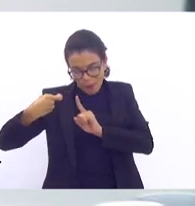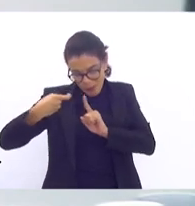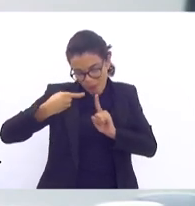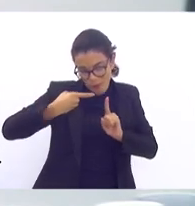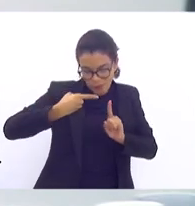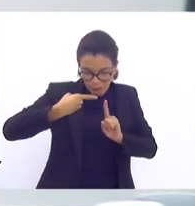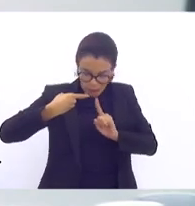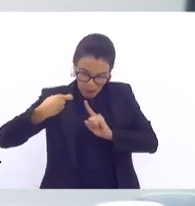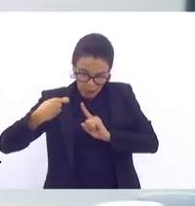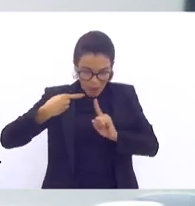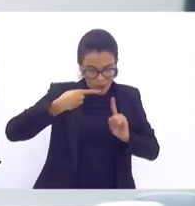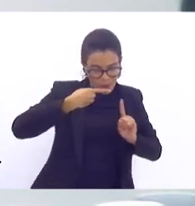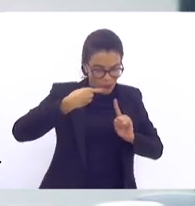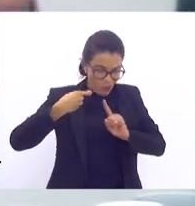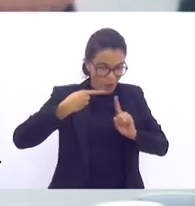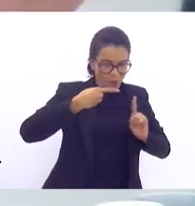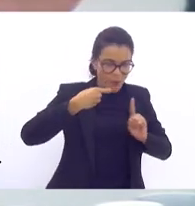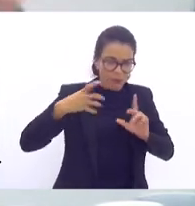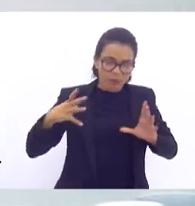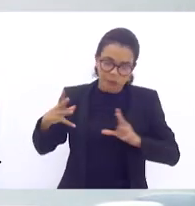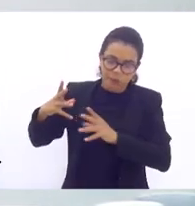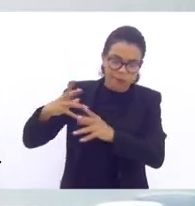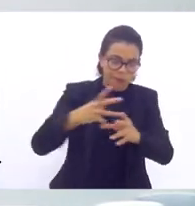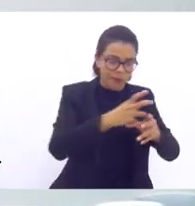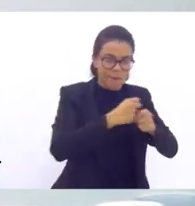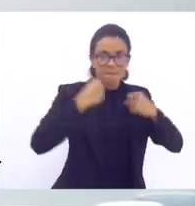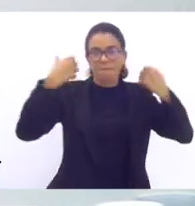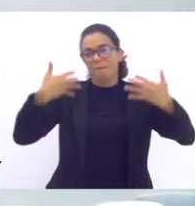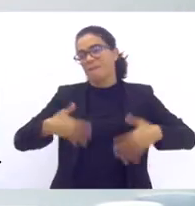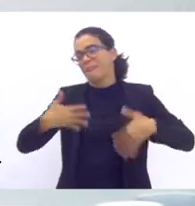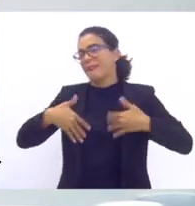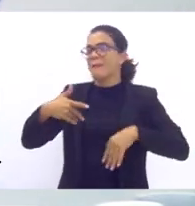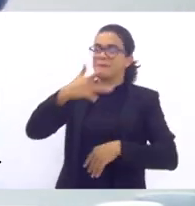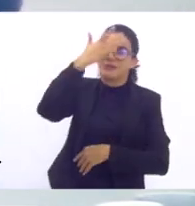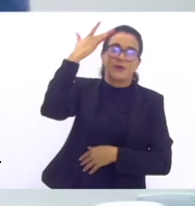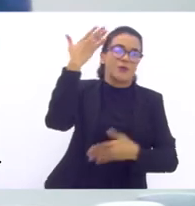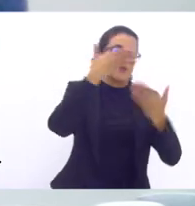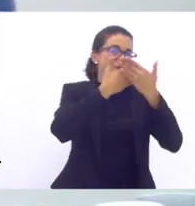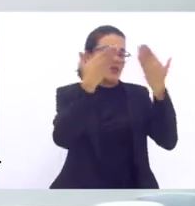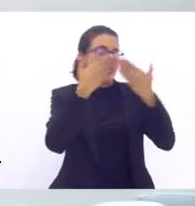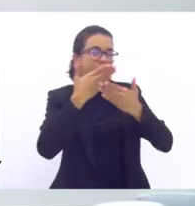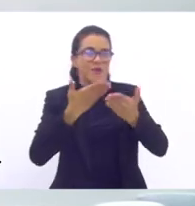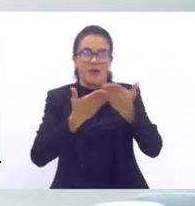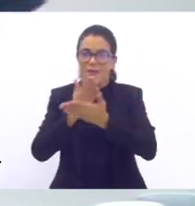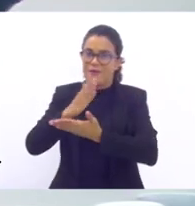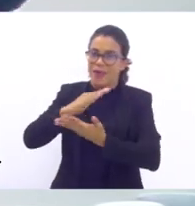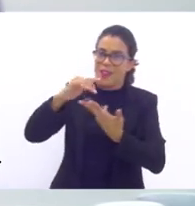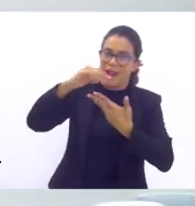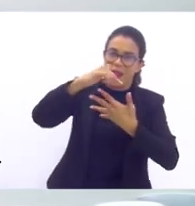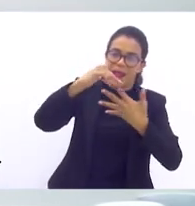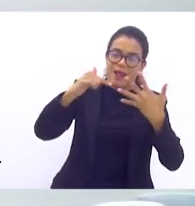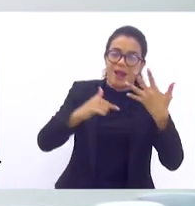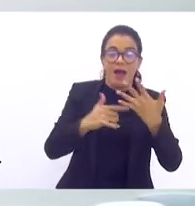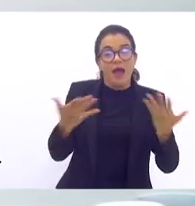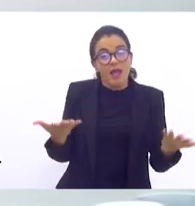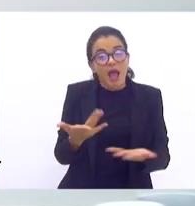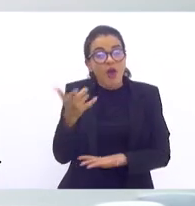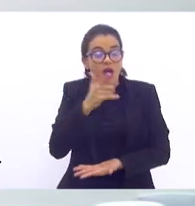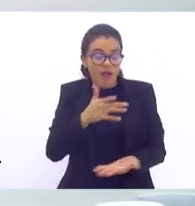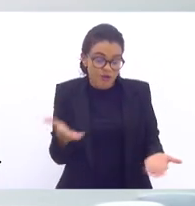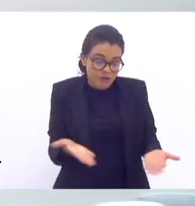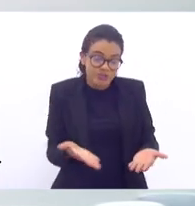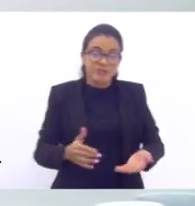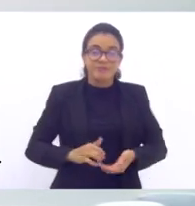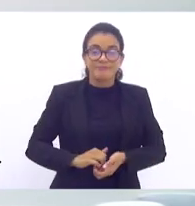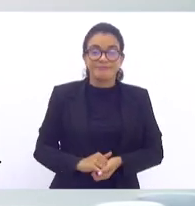aquele atendimentozinho e na boa gente conseguiu hoje ninguém viu ó Foi aprovado foi isso foi aquilo e nós chegamos onde a gente chegou hoje